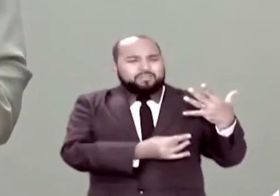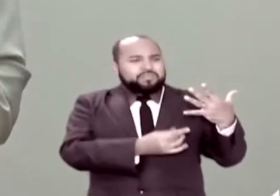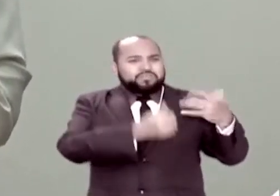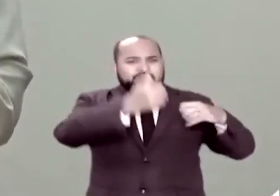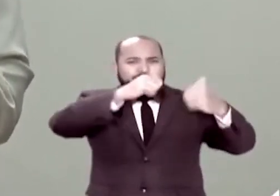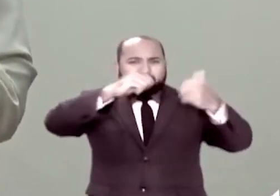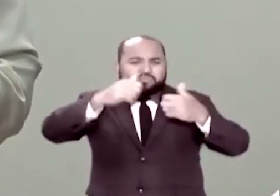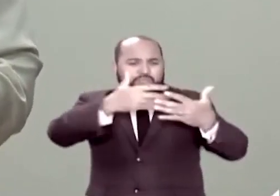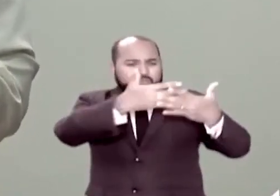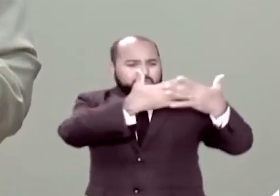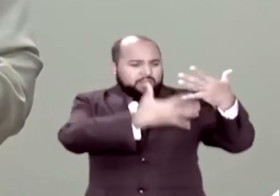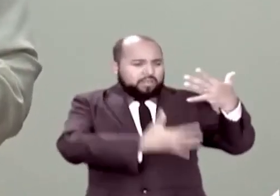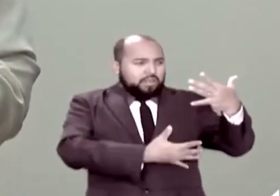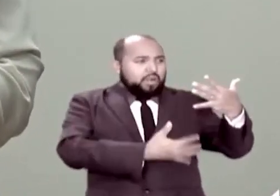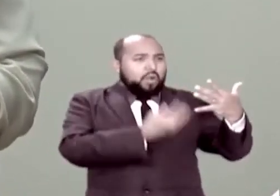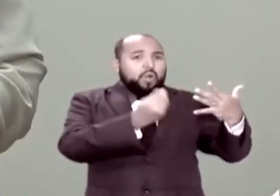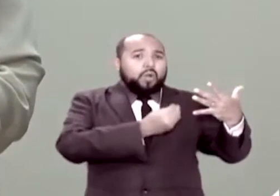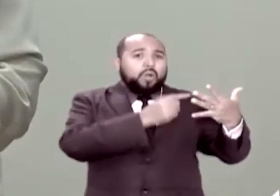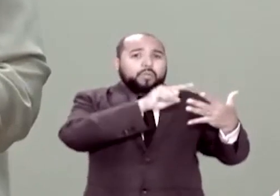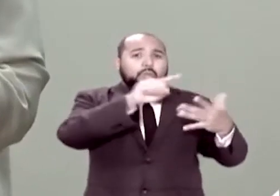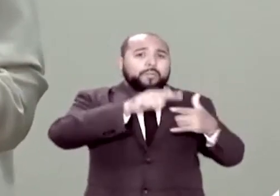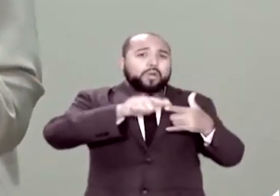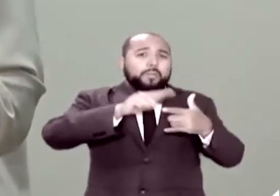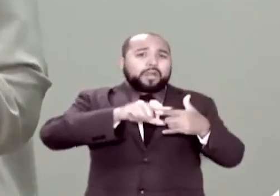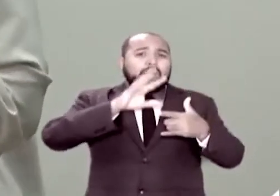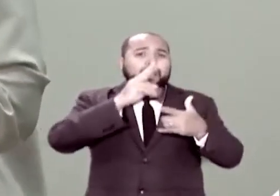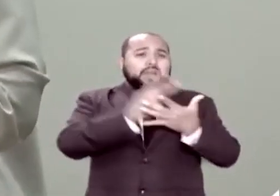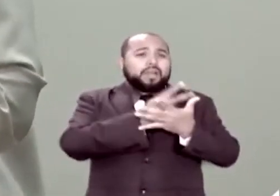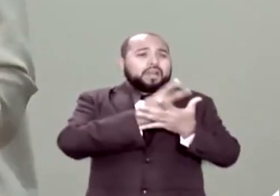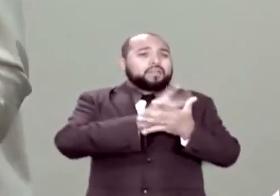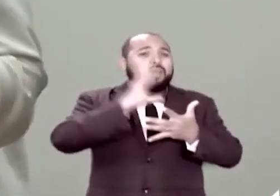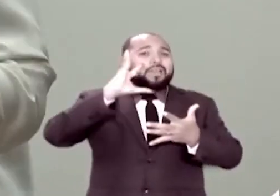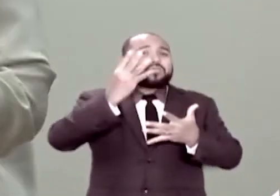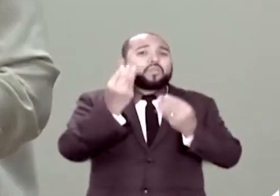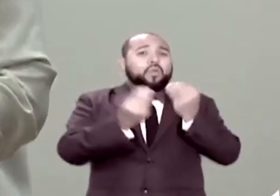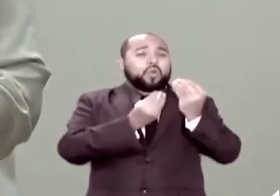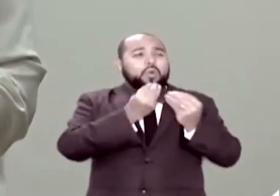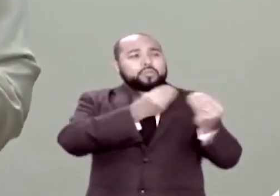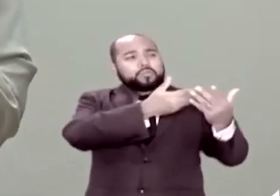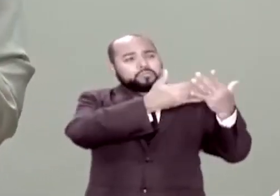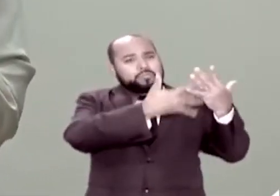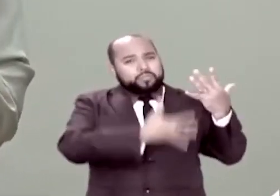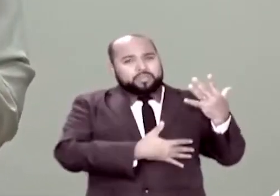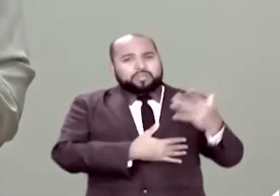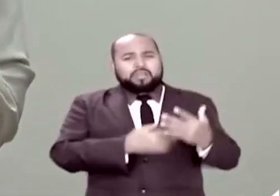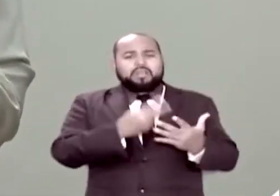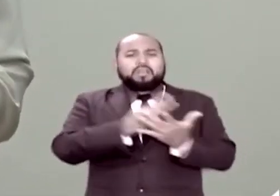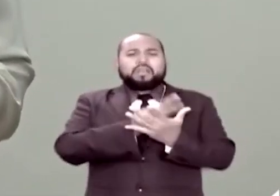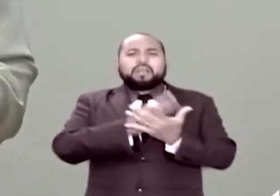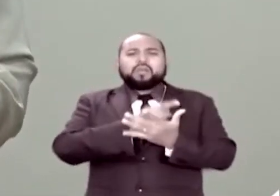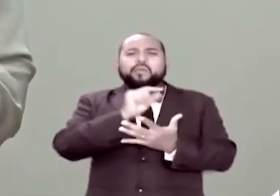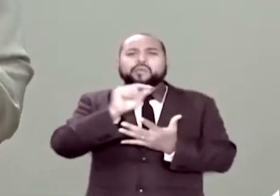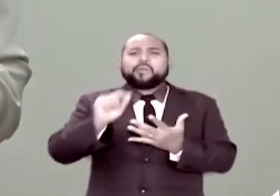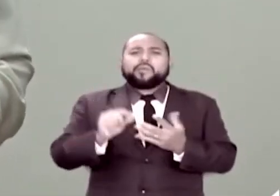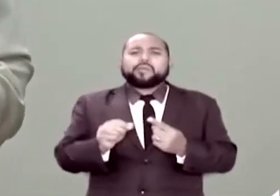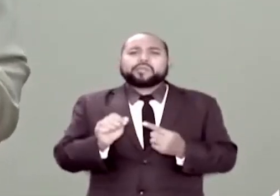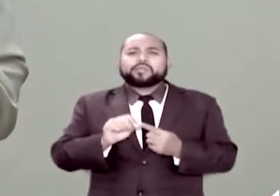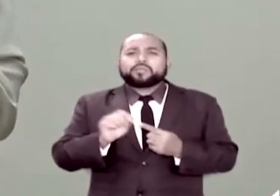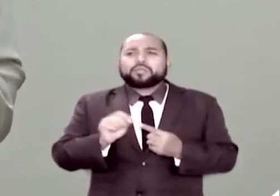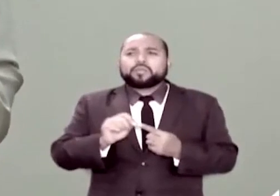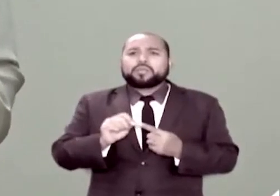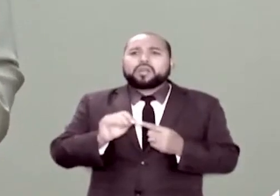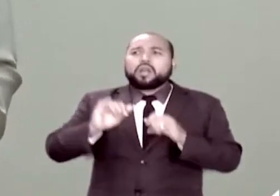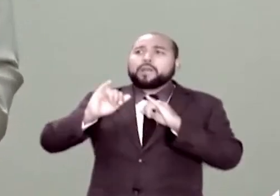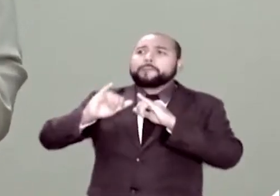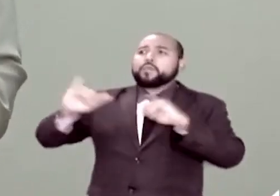administração pública para sanar os erros do edital erros em que são entre eles eh a questão da publicidade